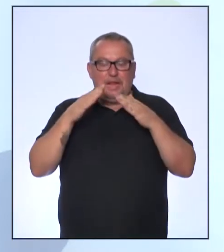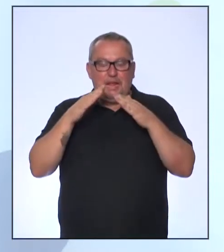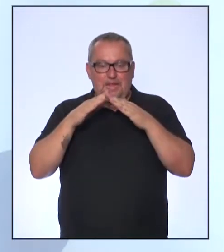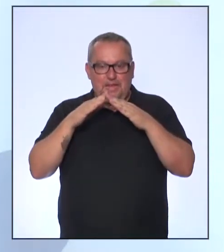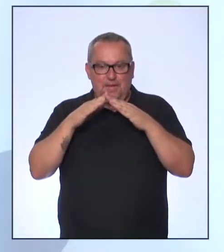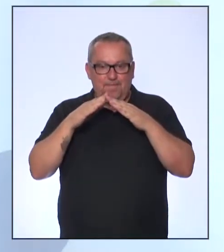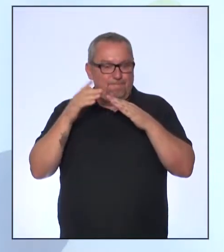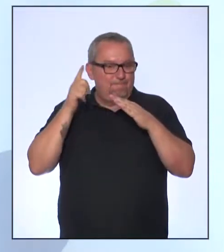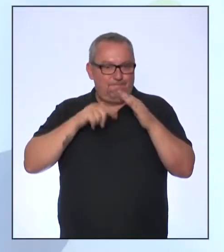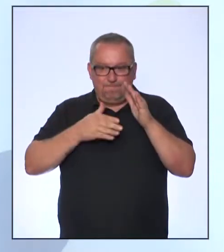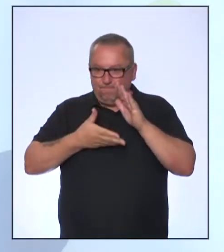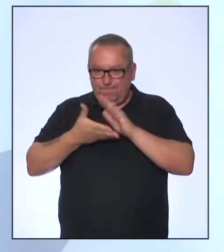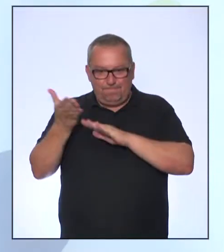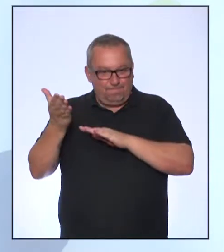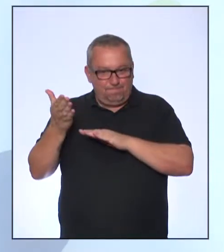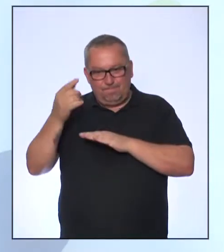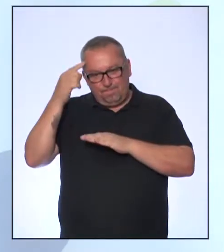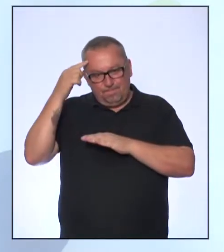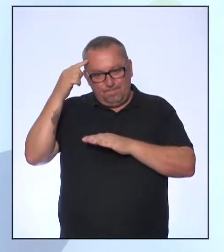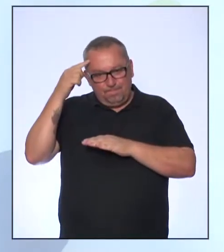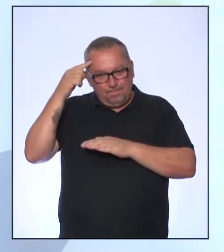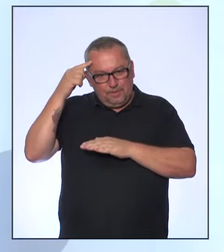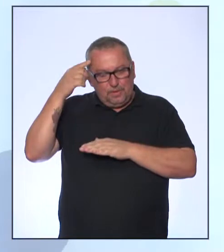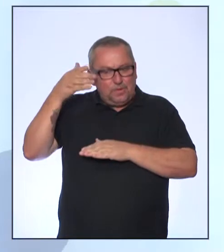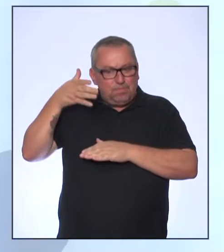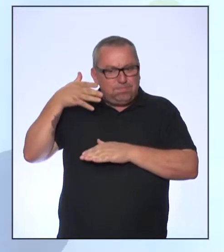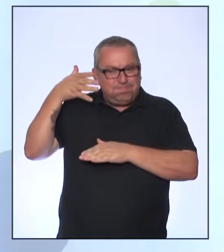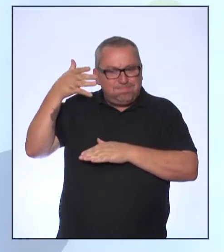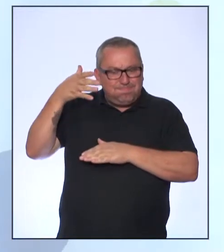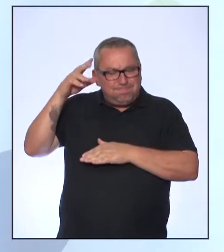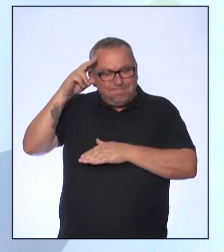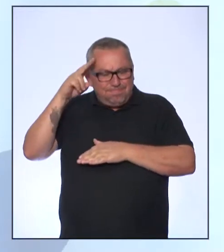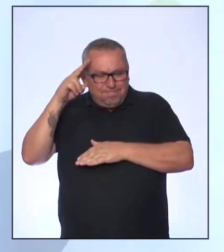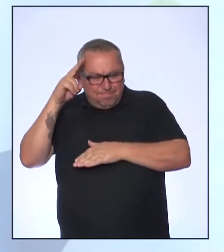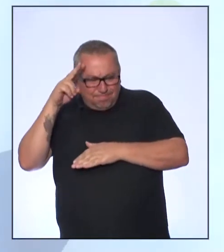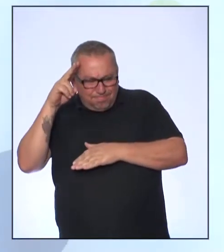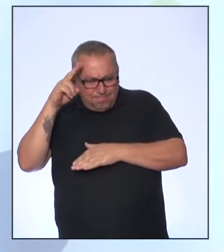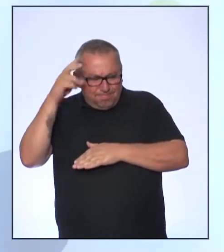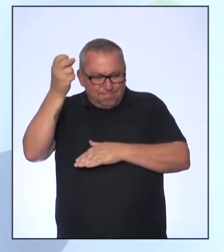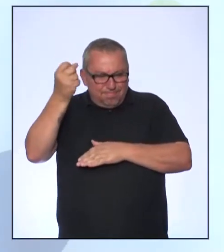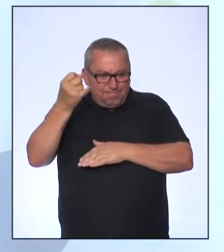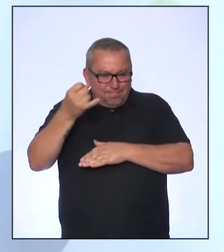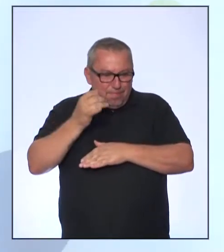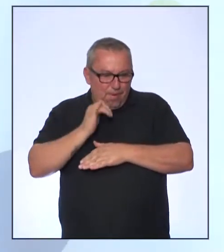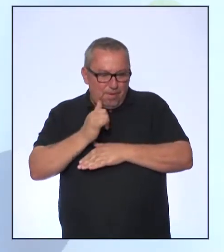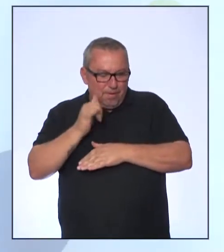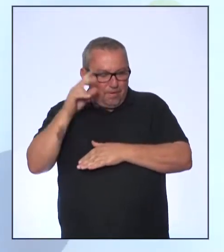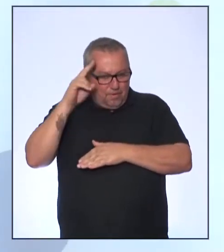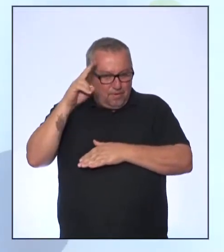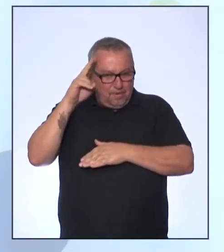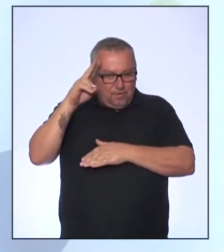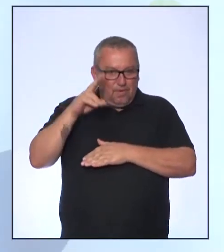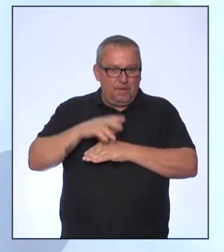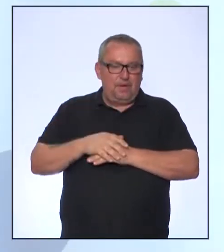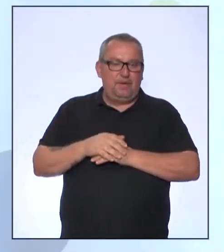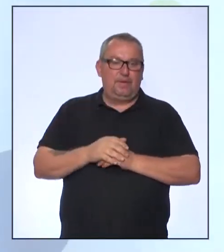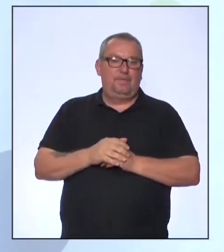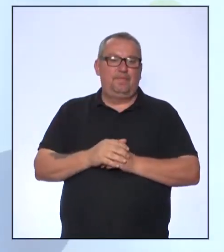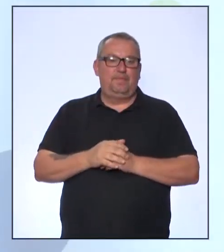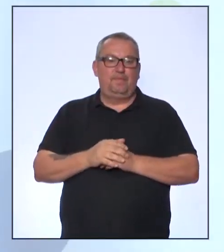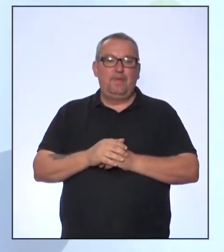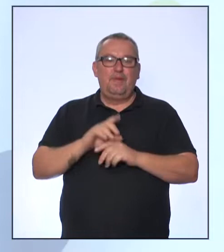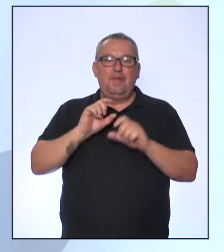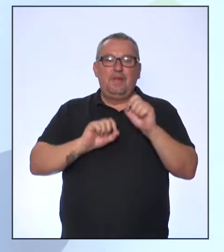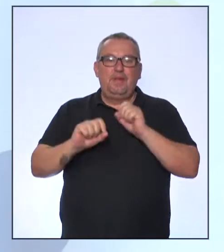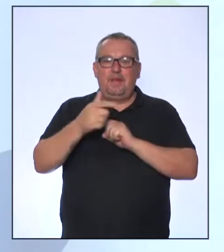sair. Então, pensar nas narrativas digitais, pensar nessas histórias dentro de casa, é um ambiente propício para contar várias histórias. Quem